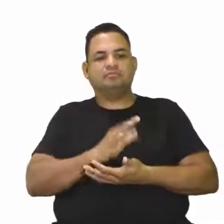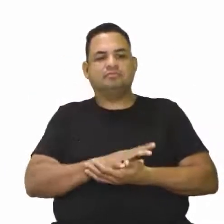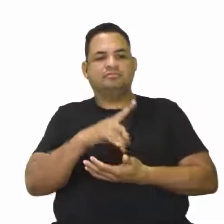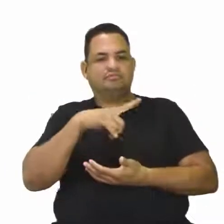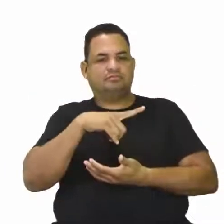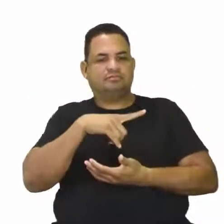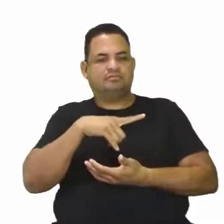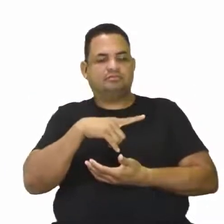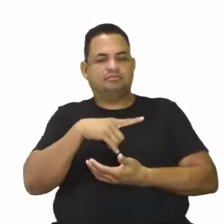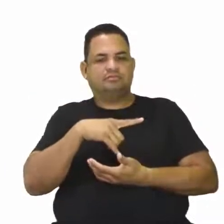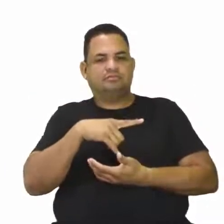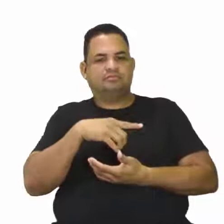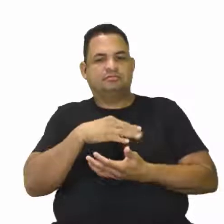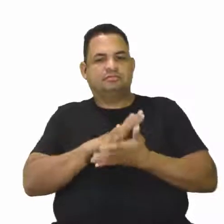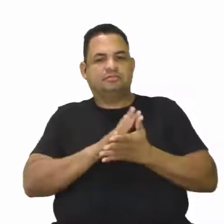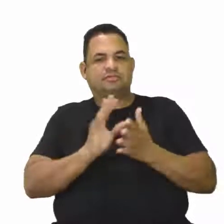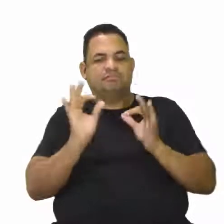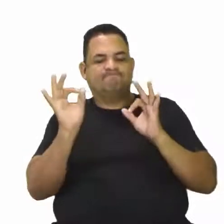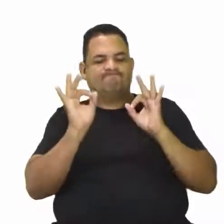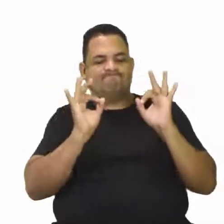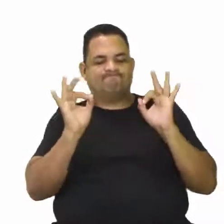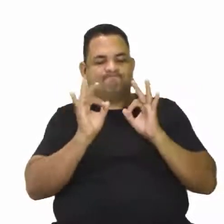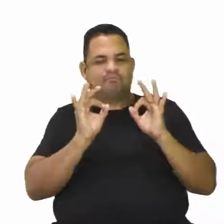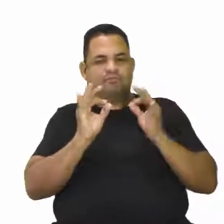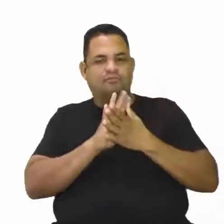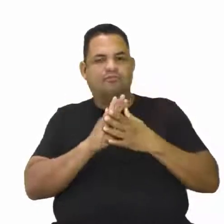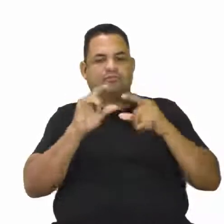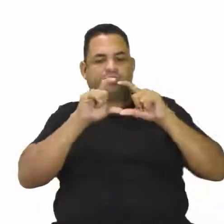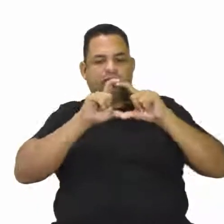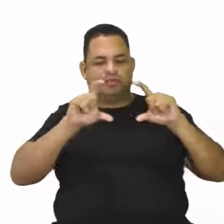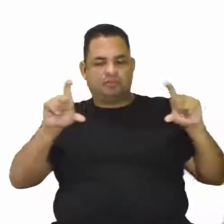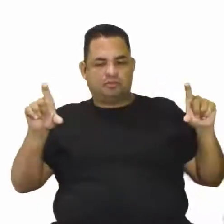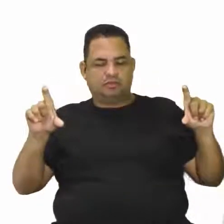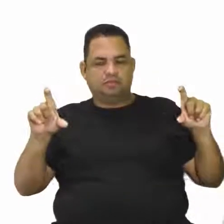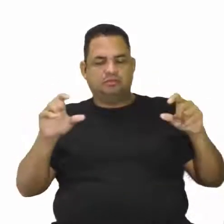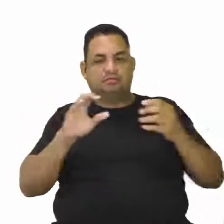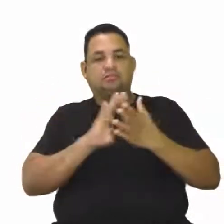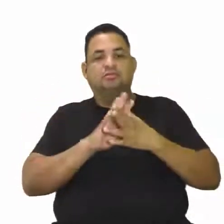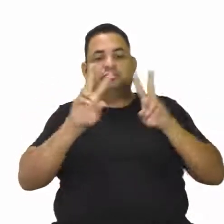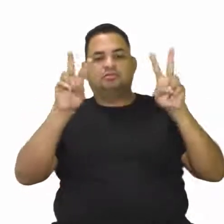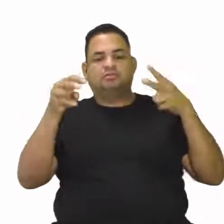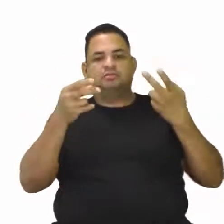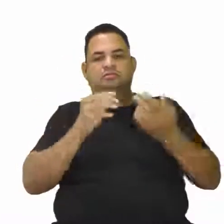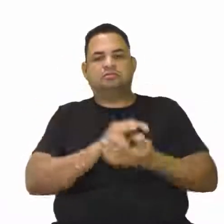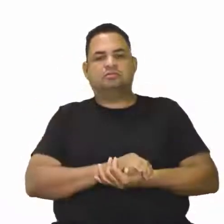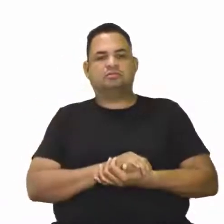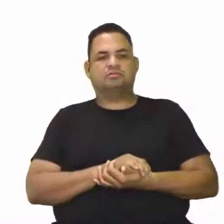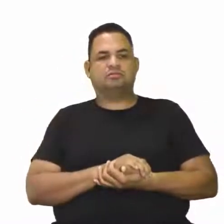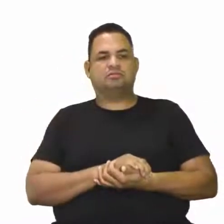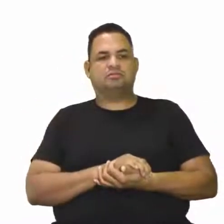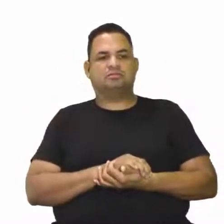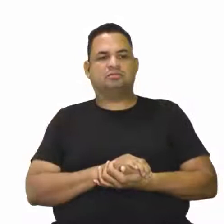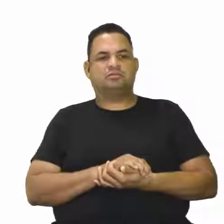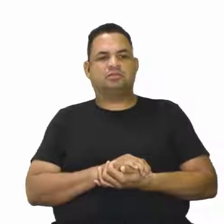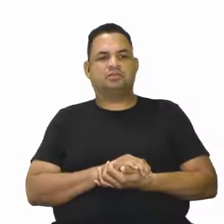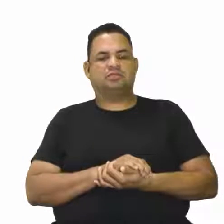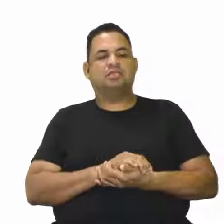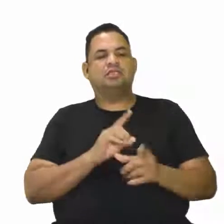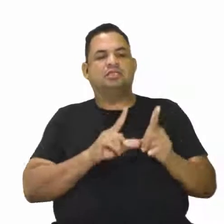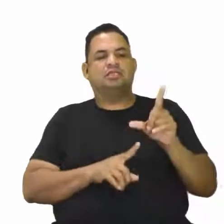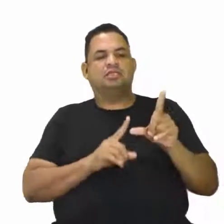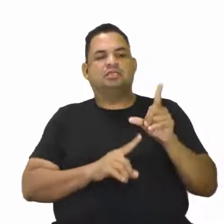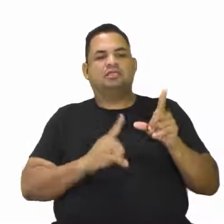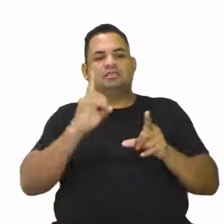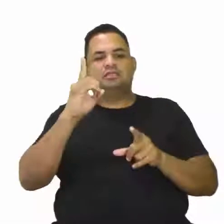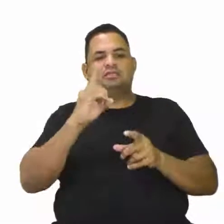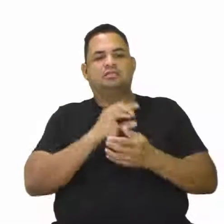tem uma gestão perfeita do corpo do texto com o título. Então é lógico que a resposta é a letra D.